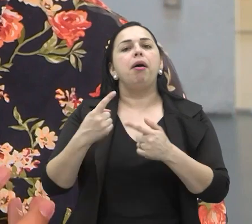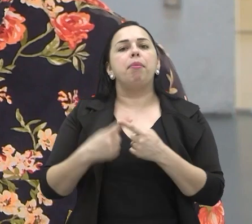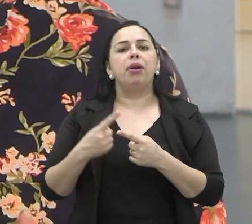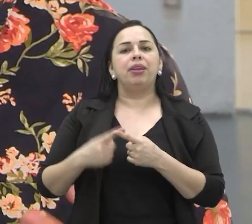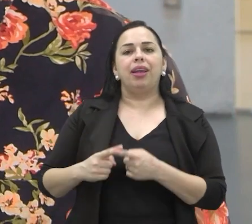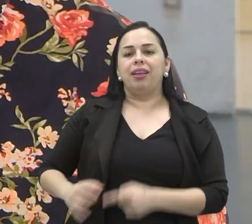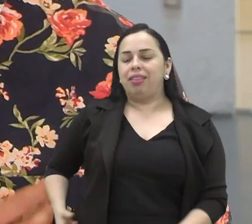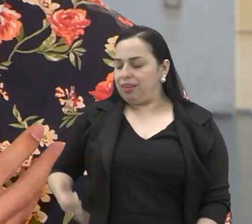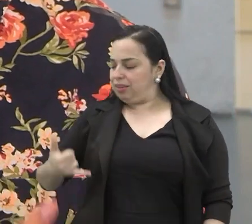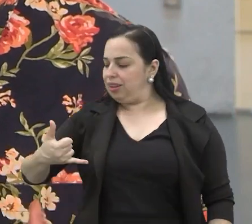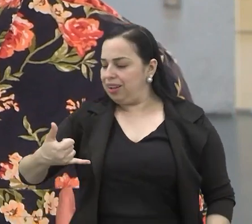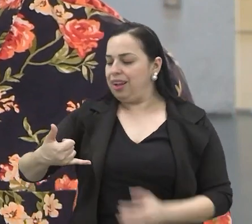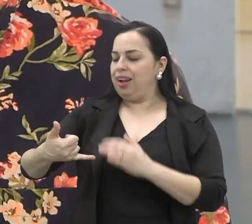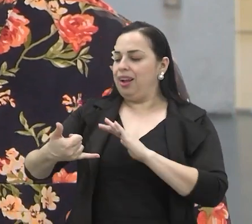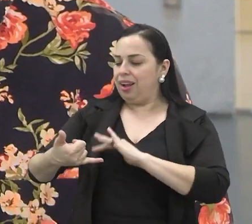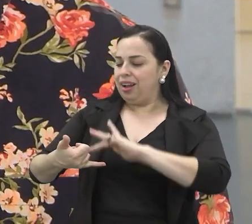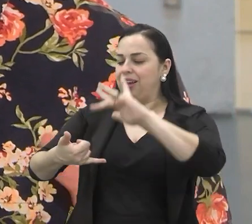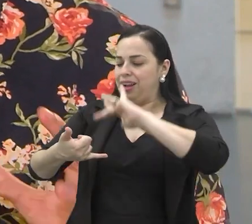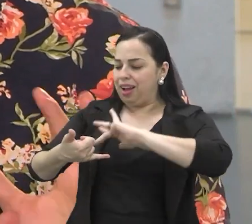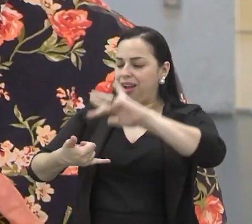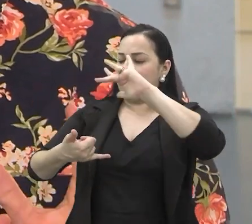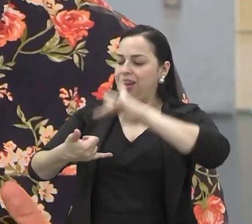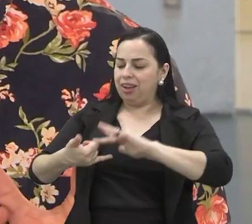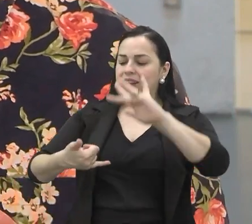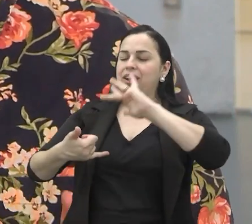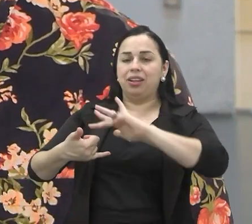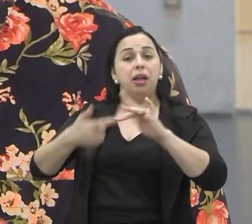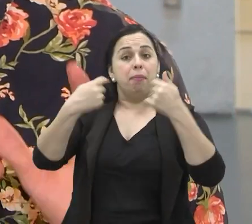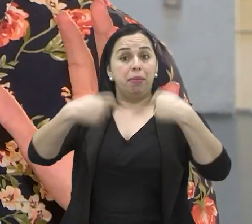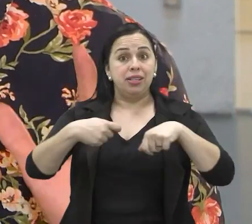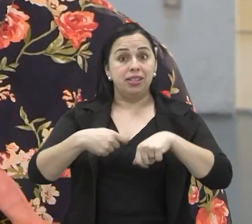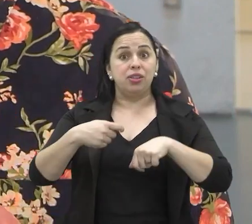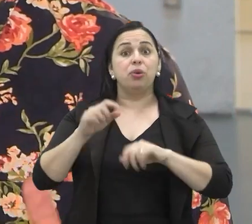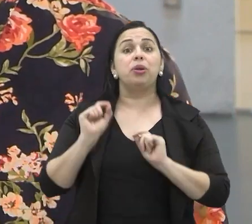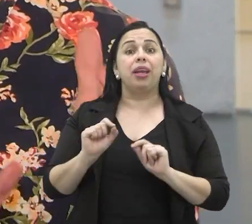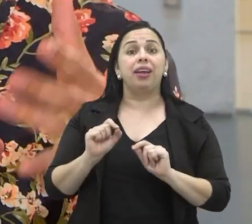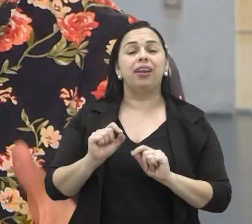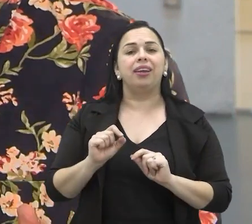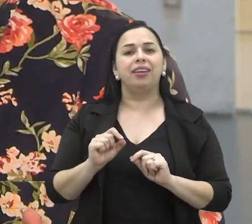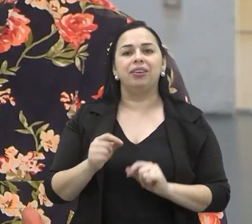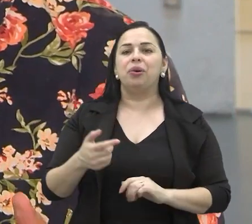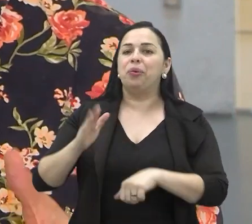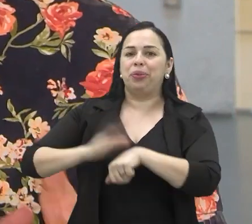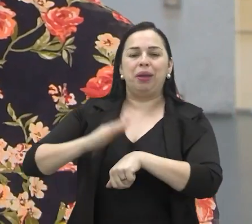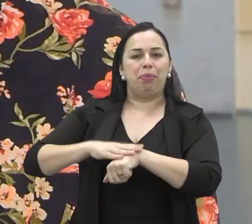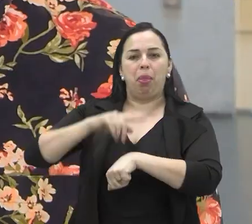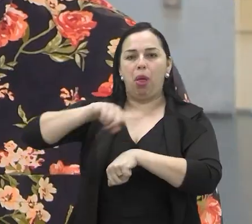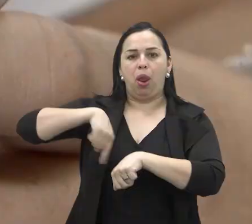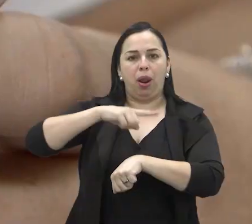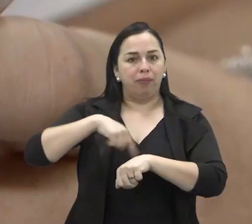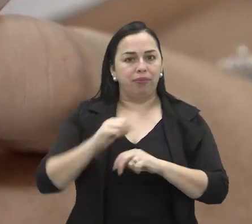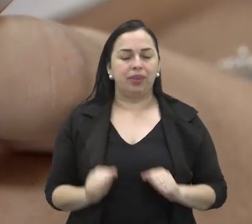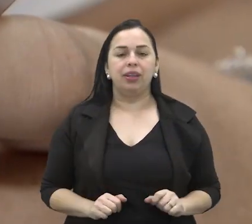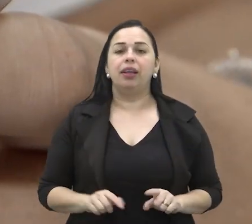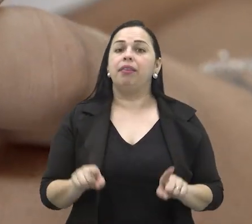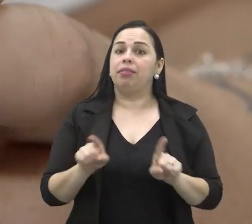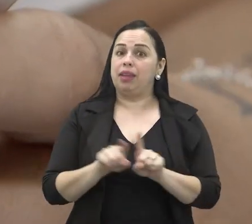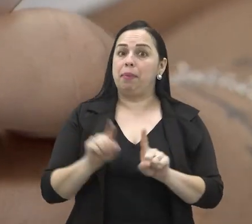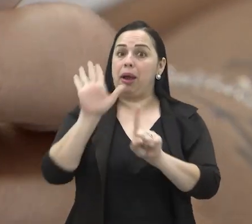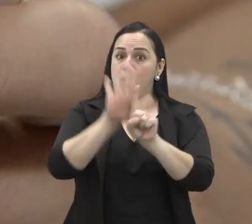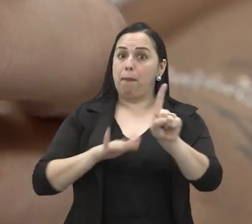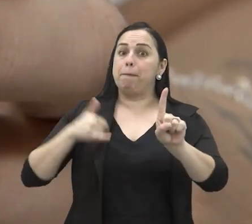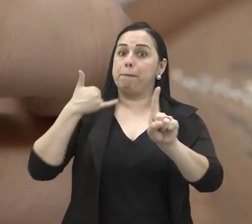feitas para fazer com que você gaste mais tempo. Então acho que o que o usuário precisa saber, o que as redes sociais elas querem de você, é o seu tempo. O